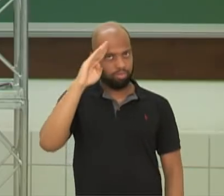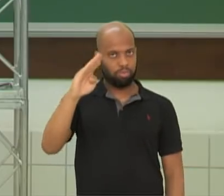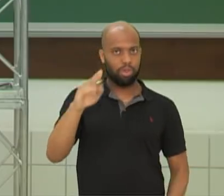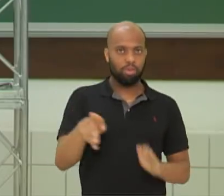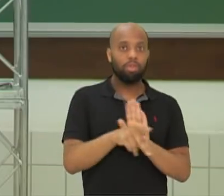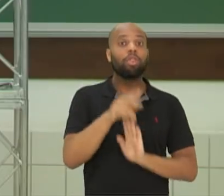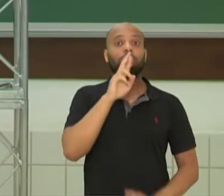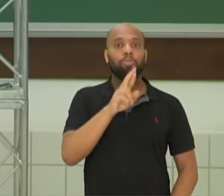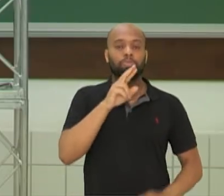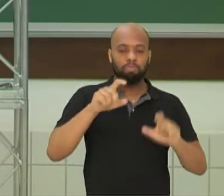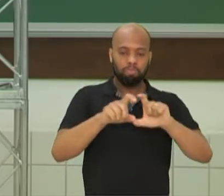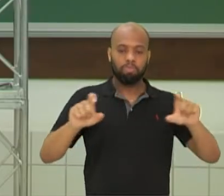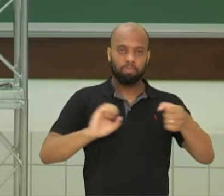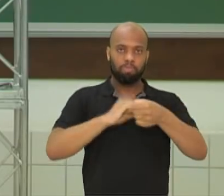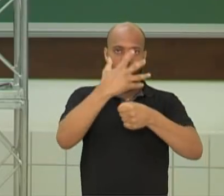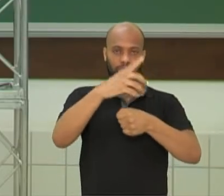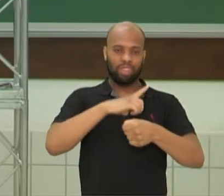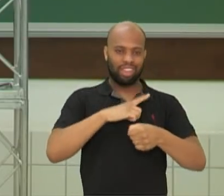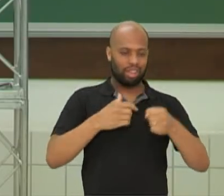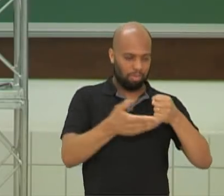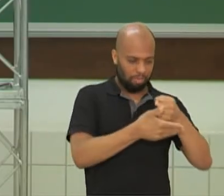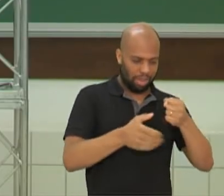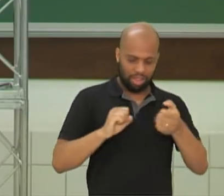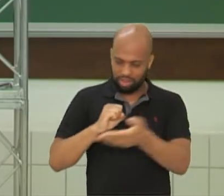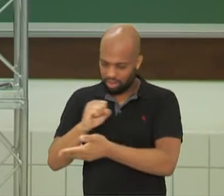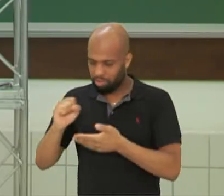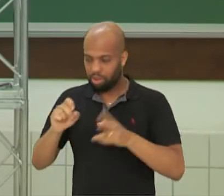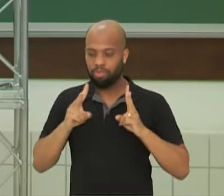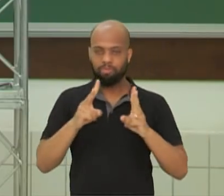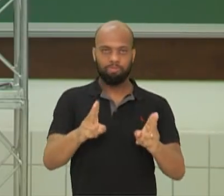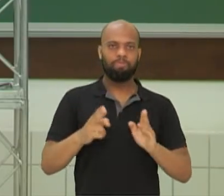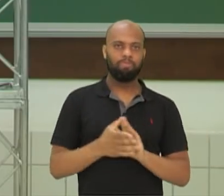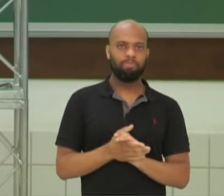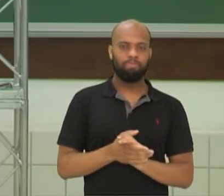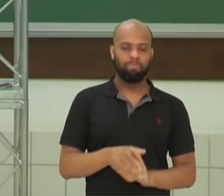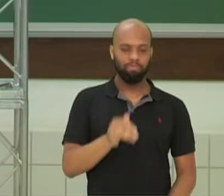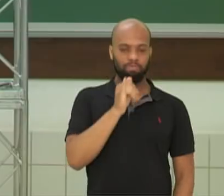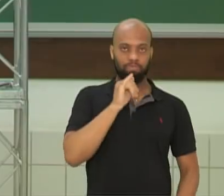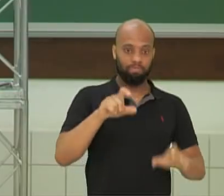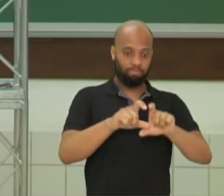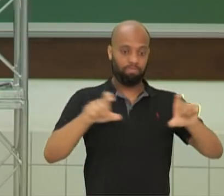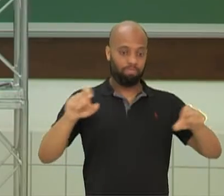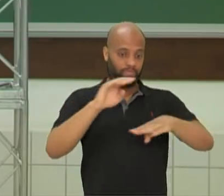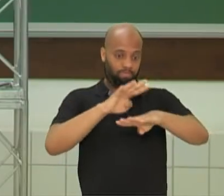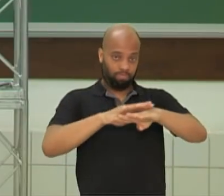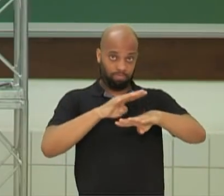equação exponencial, que é igualar as bases, né? Tem uma expressão matemática